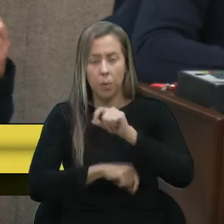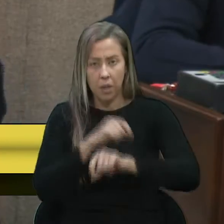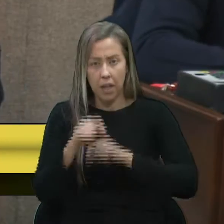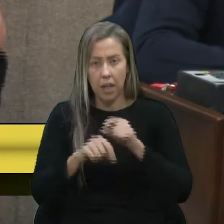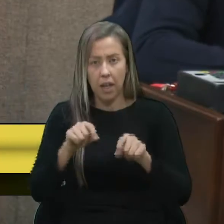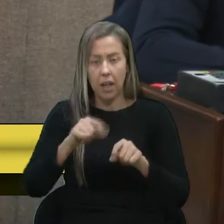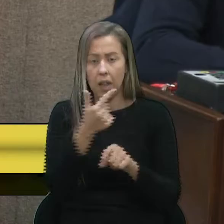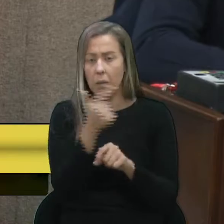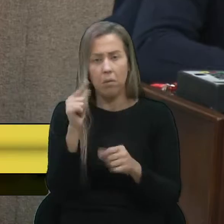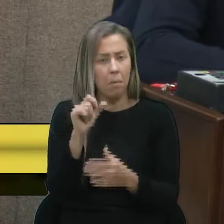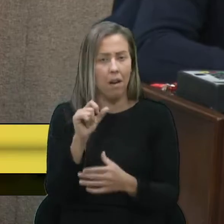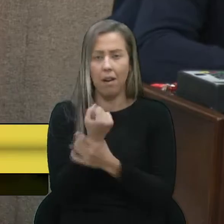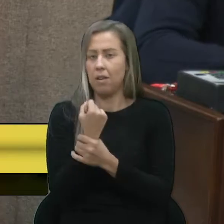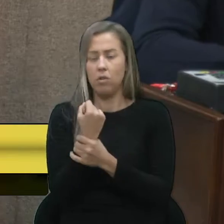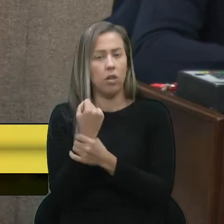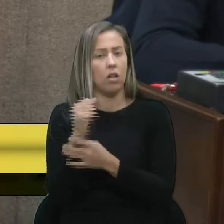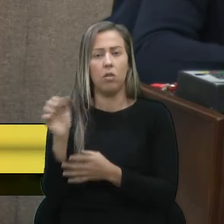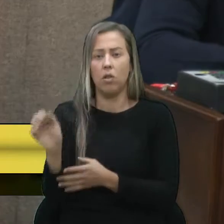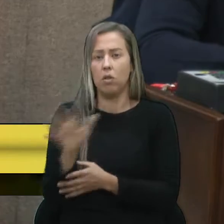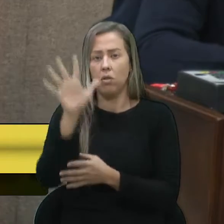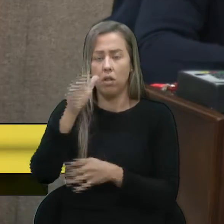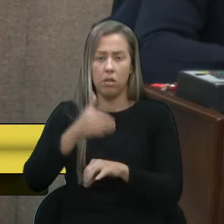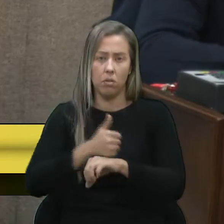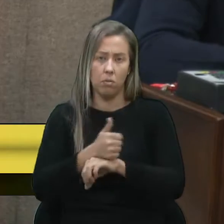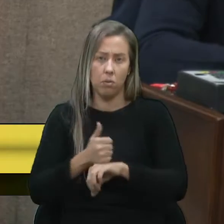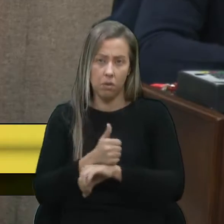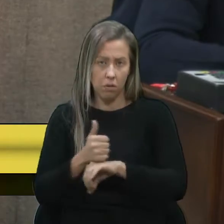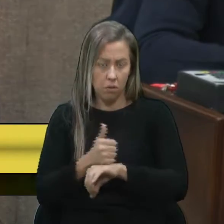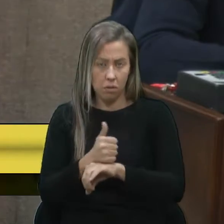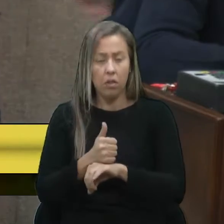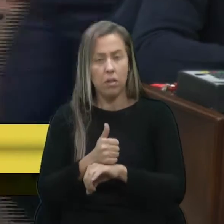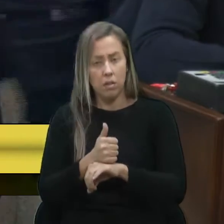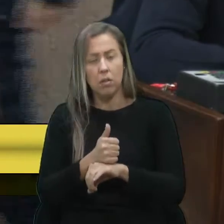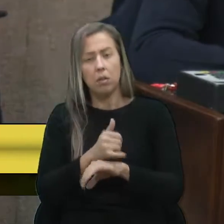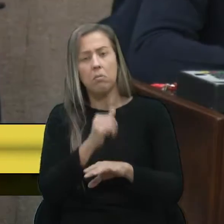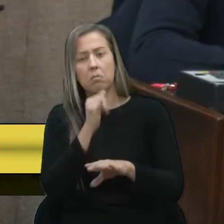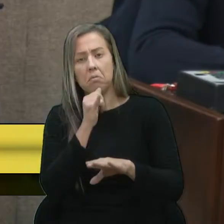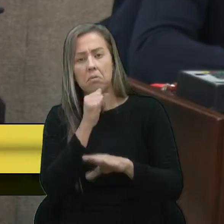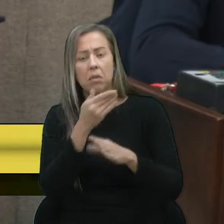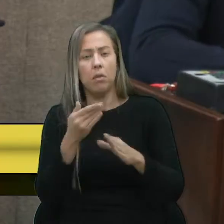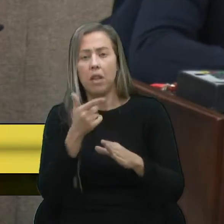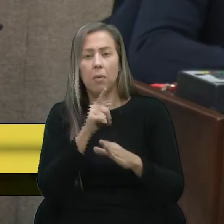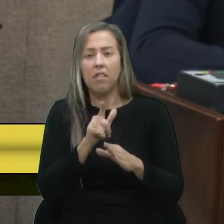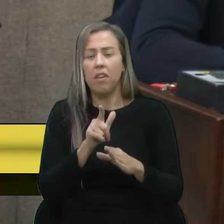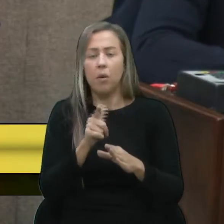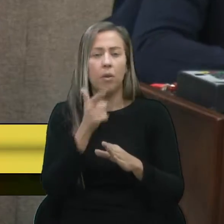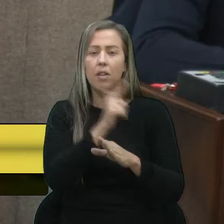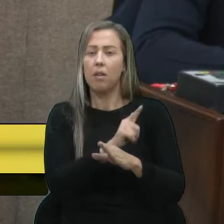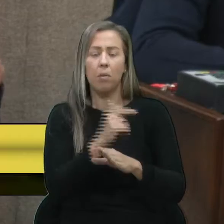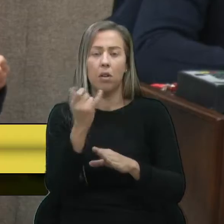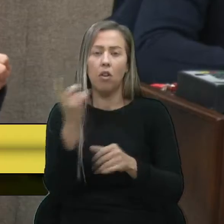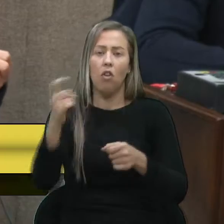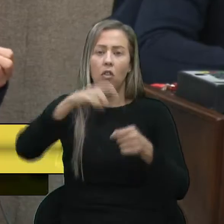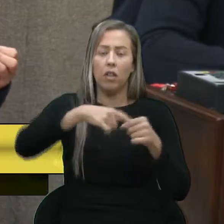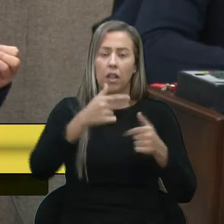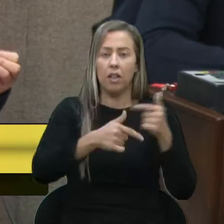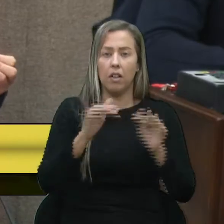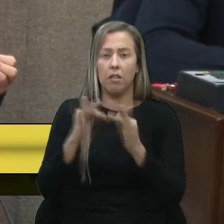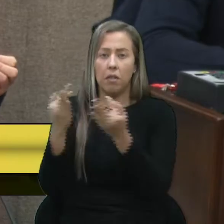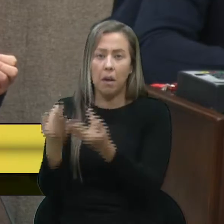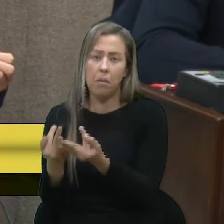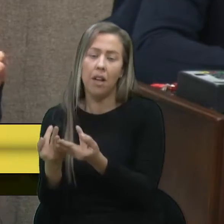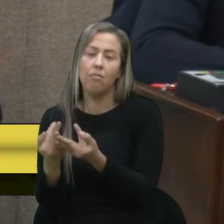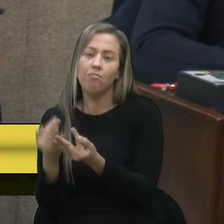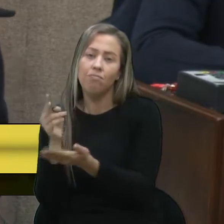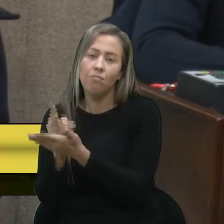não garantia da valorização desses profissionais. E para eles não compensava mais deixar a sua família de